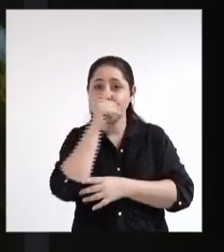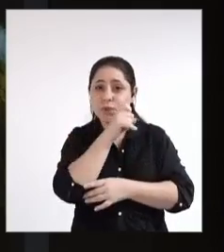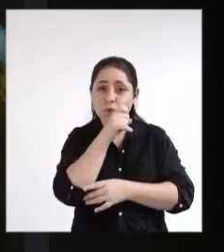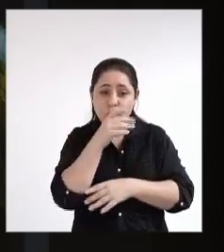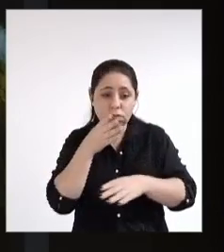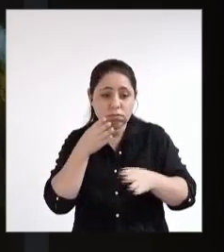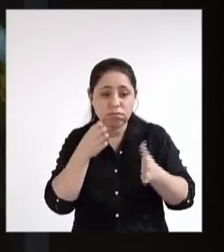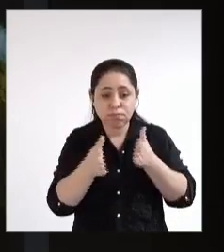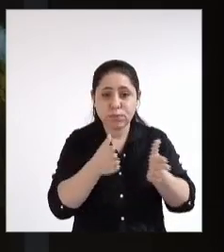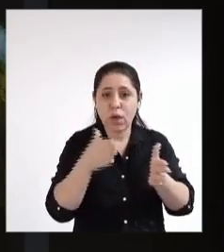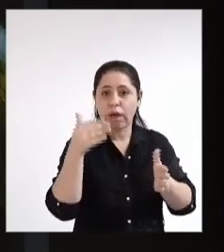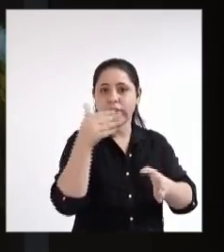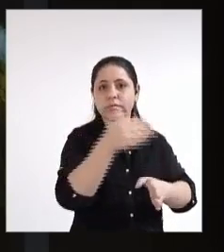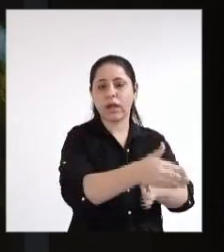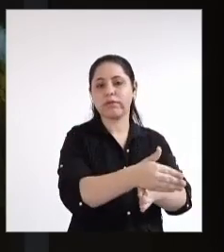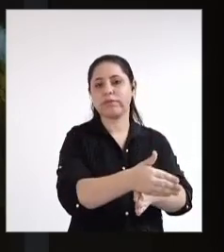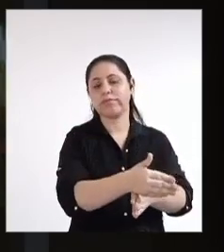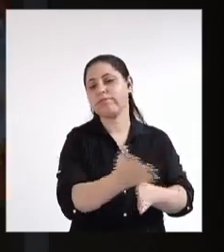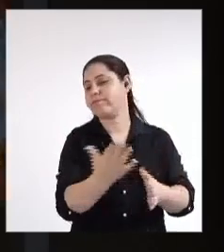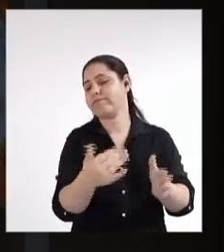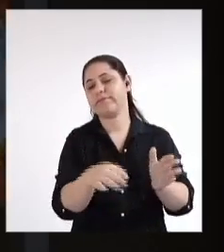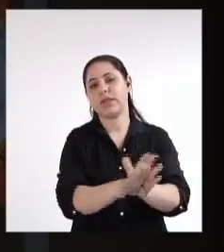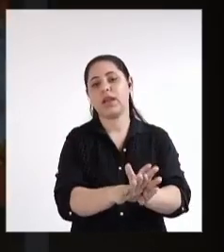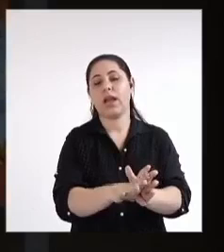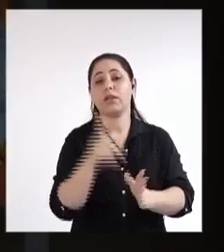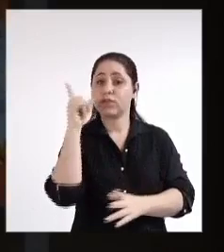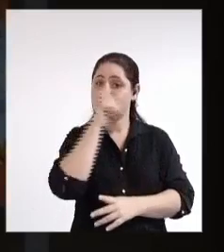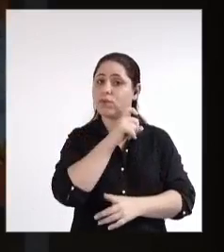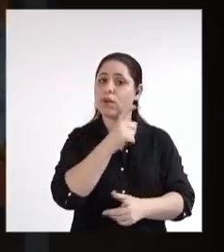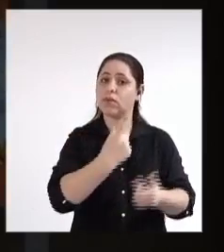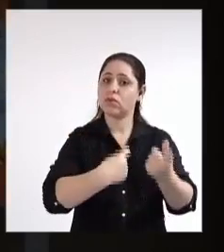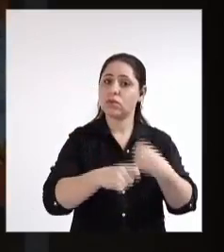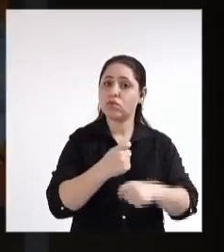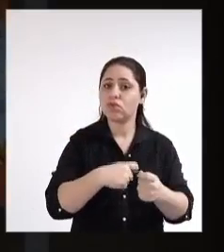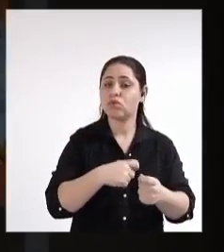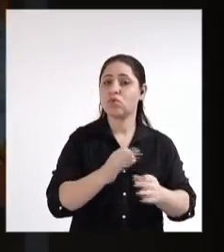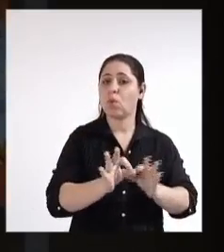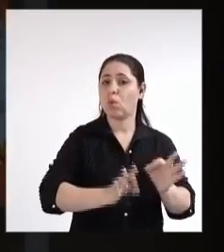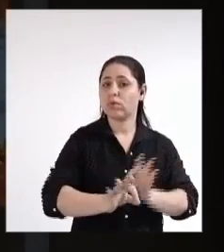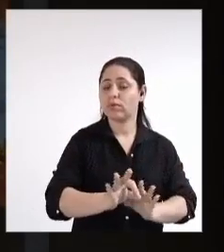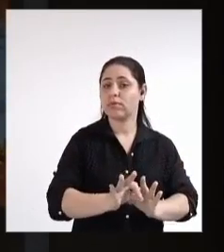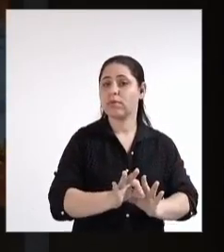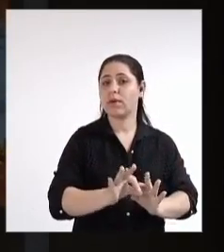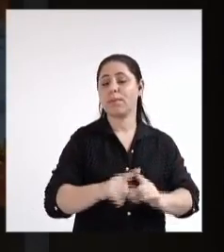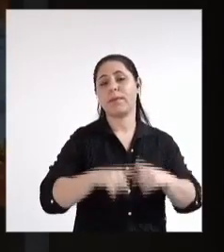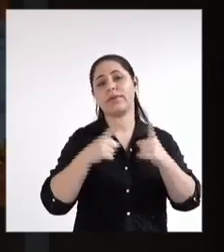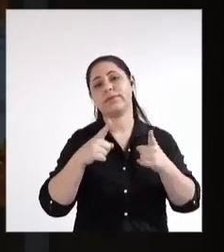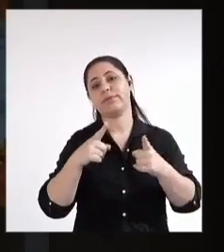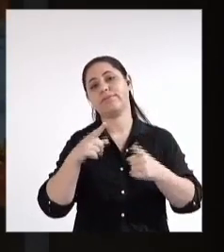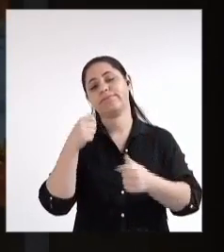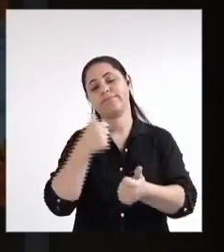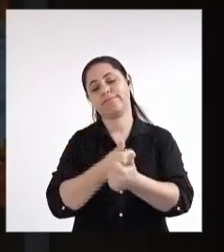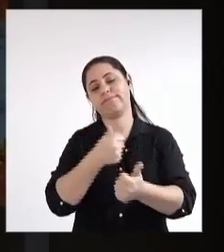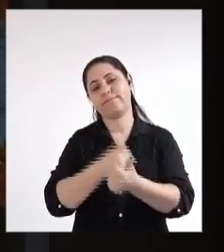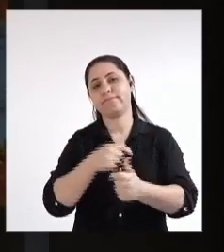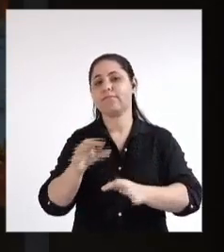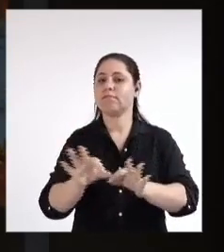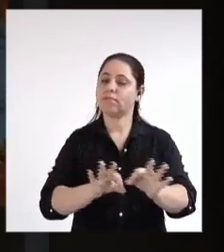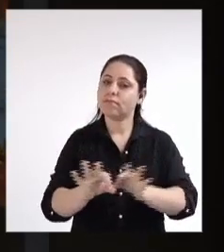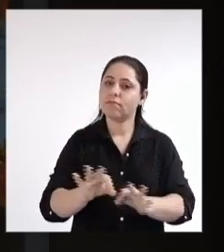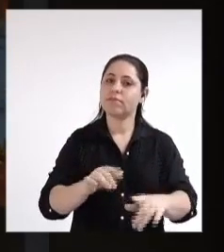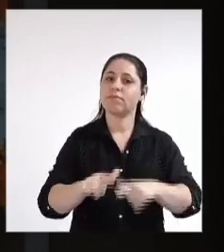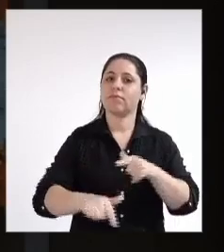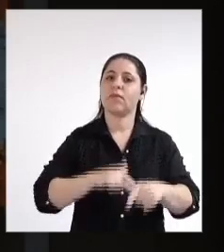então isso nos dá um pouco mais de dificuldade de gestão dela e nós estamos tentando trabalhar é é a gestão dessa unidade de conservação